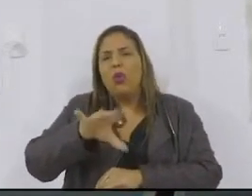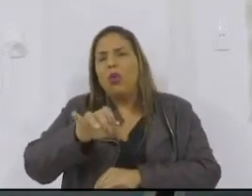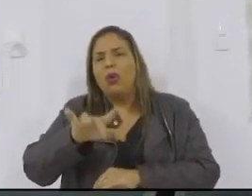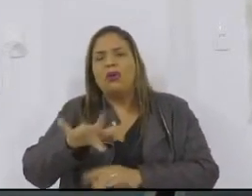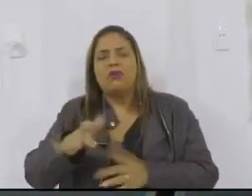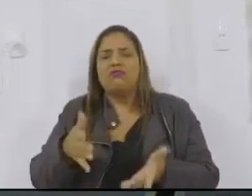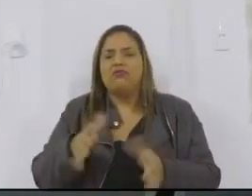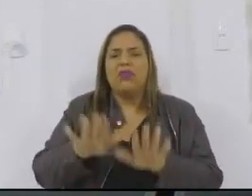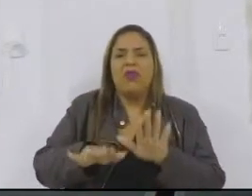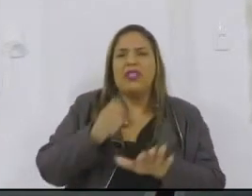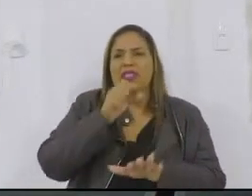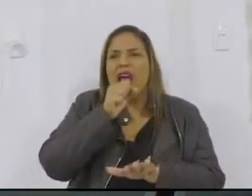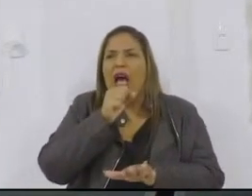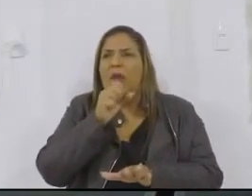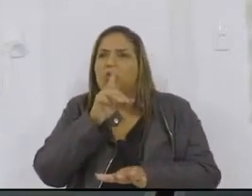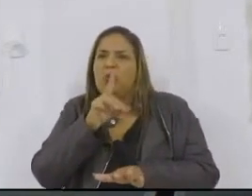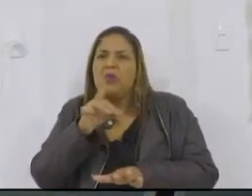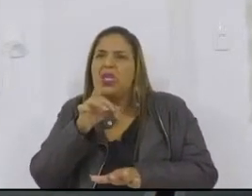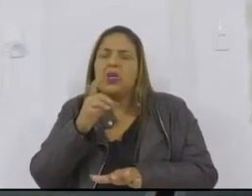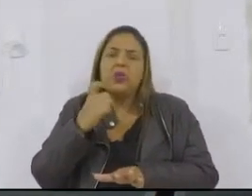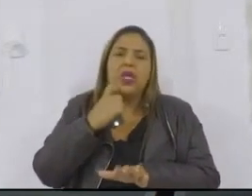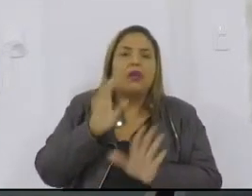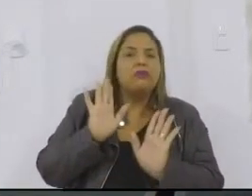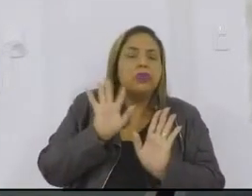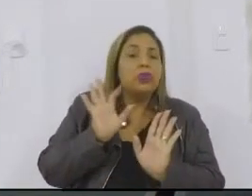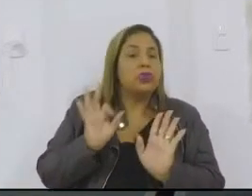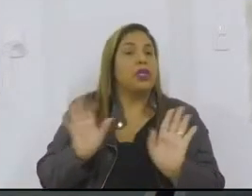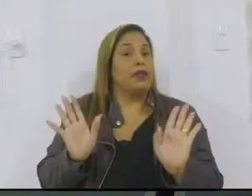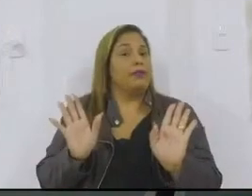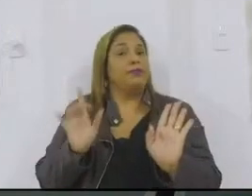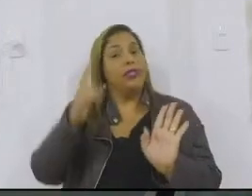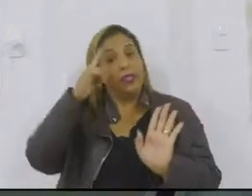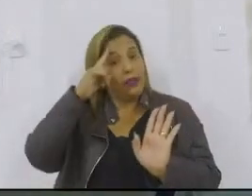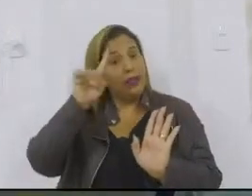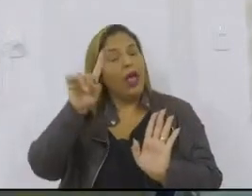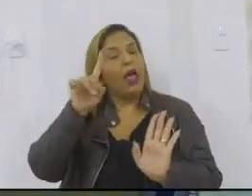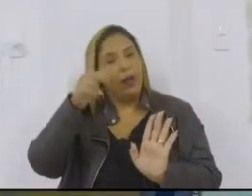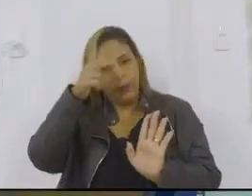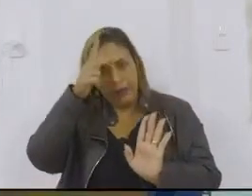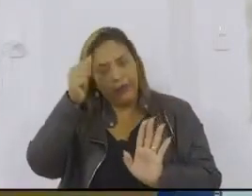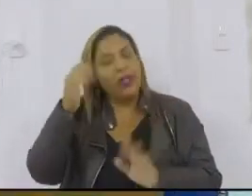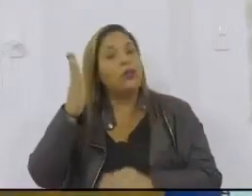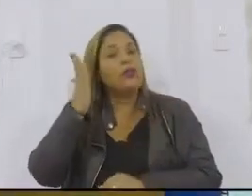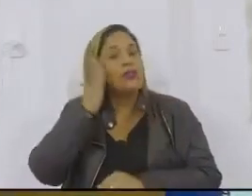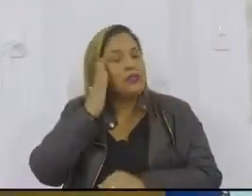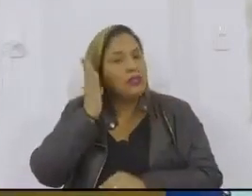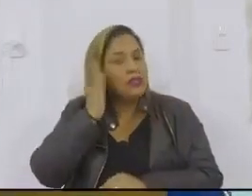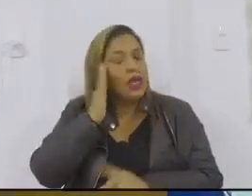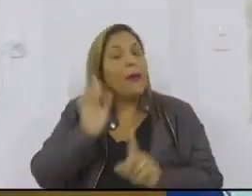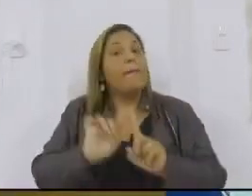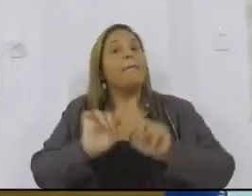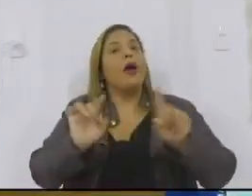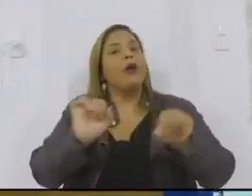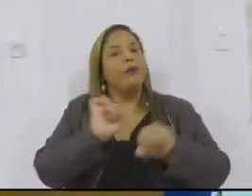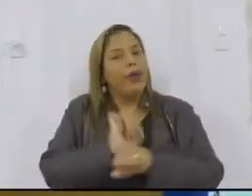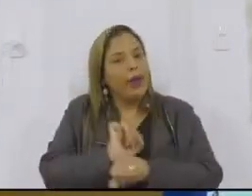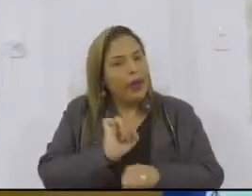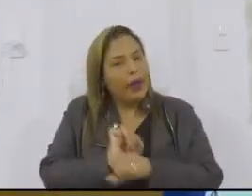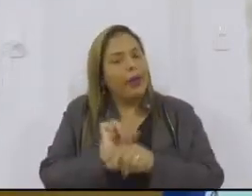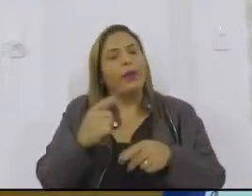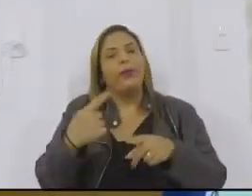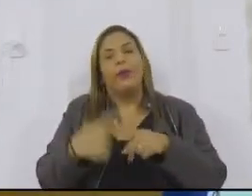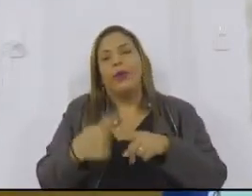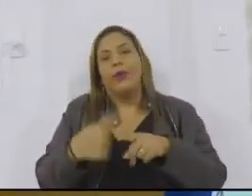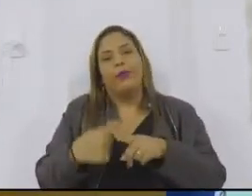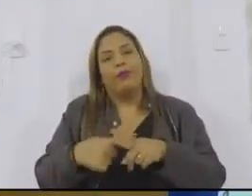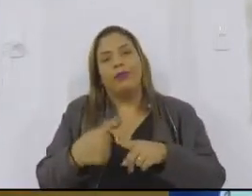semana. Na verdade, eu sei que é uma ideia do governo fazer essa feira, mas ainda não pôde ser realizada.